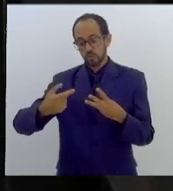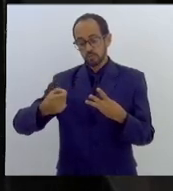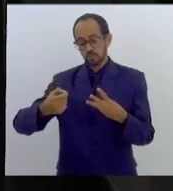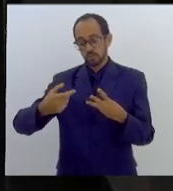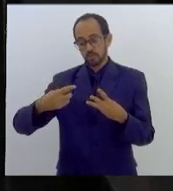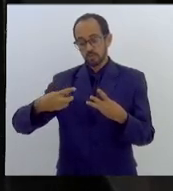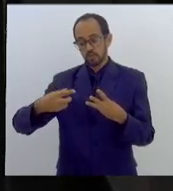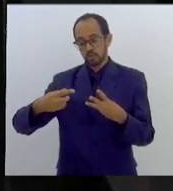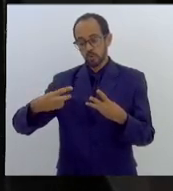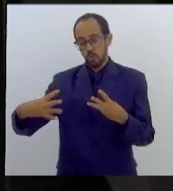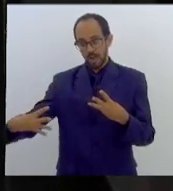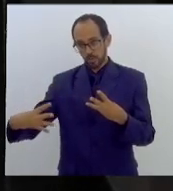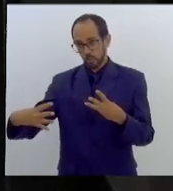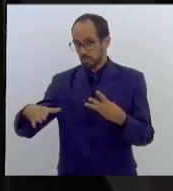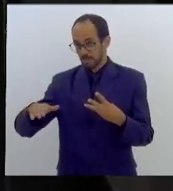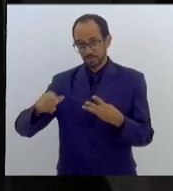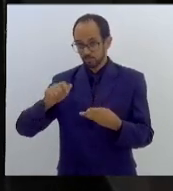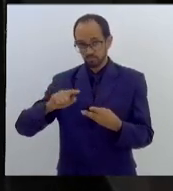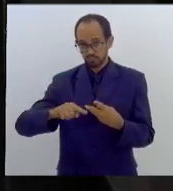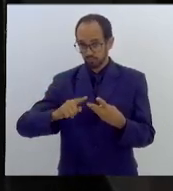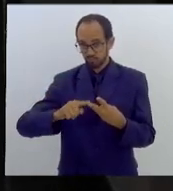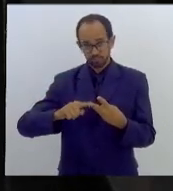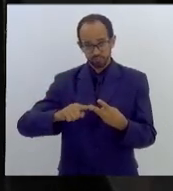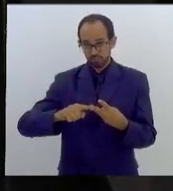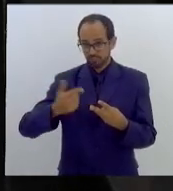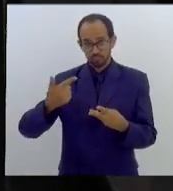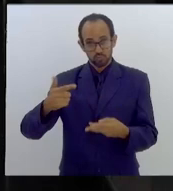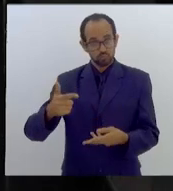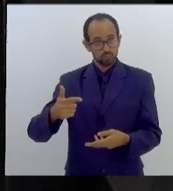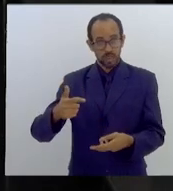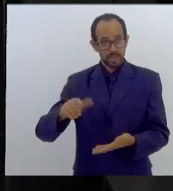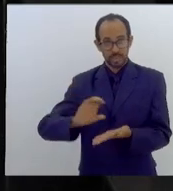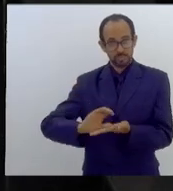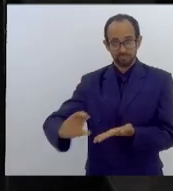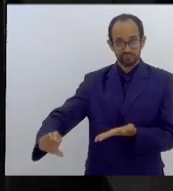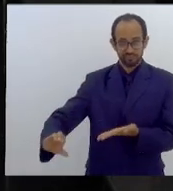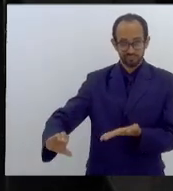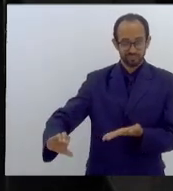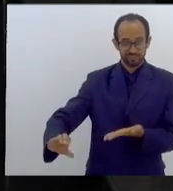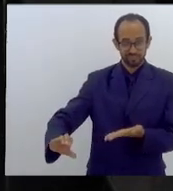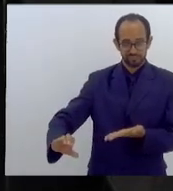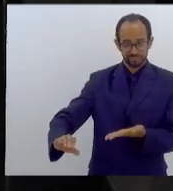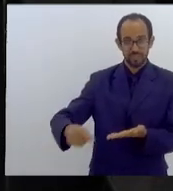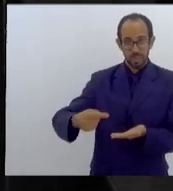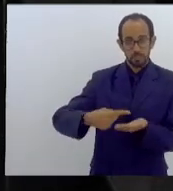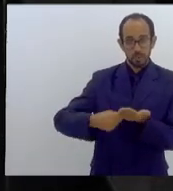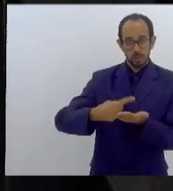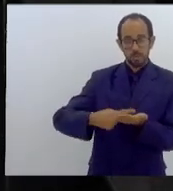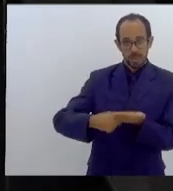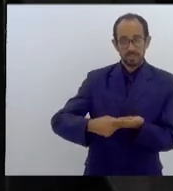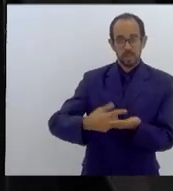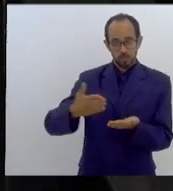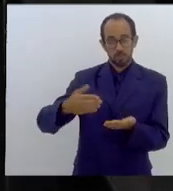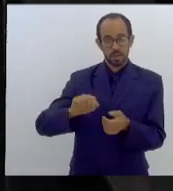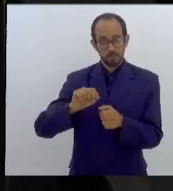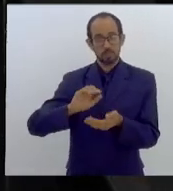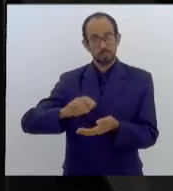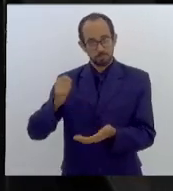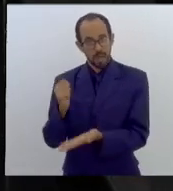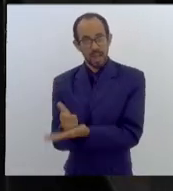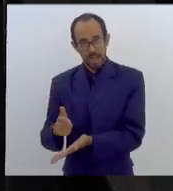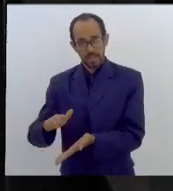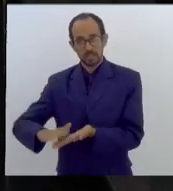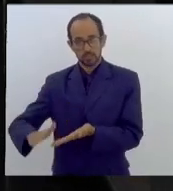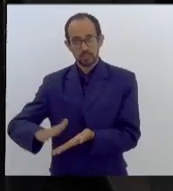pelo Estado não contempla, não abrange, não contém uma programação para fazer frente a essa despesa. Por isso, é o